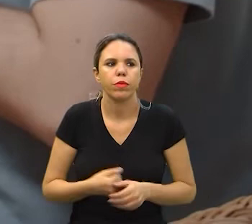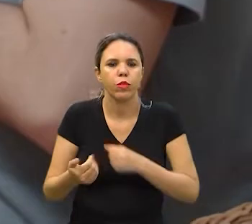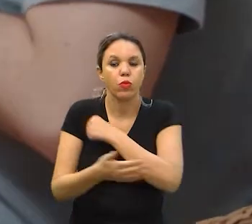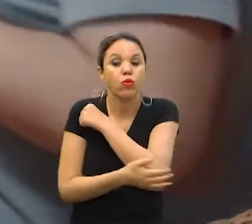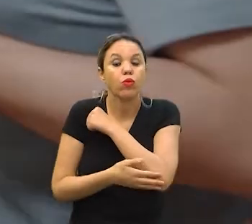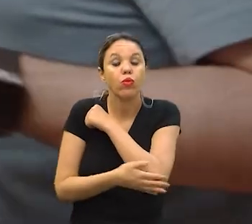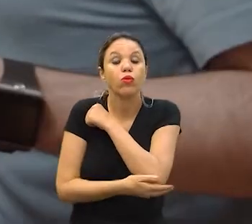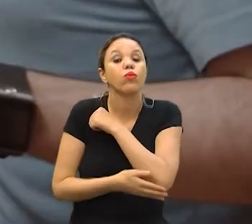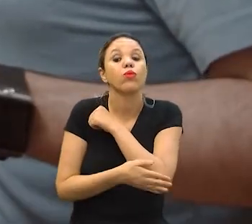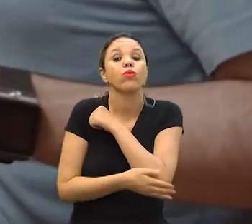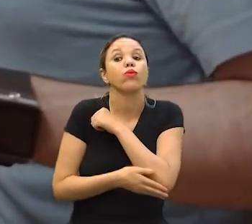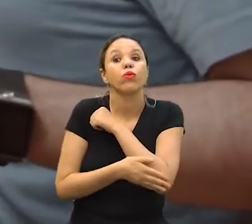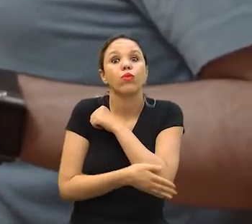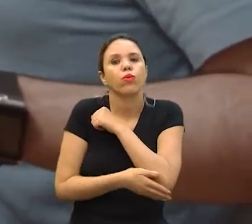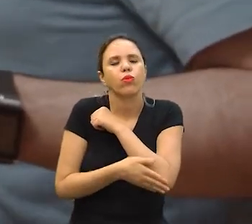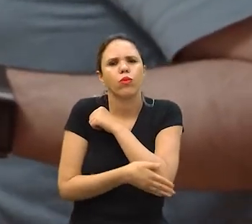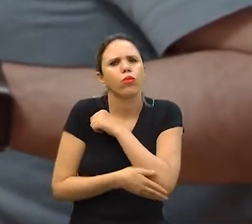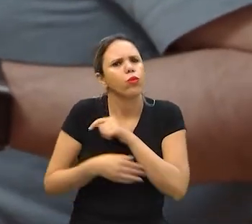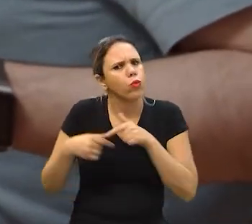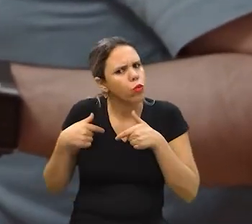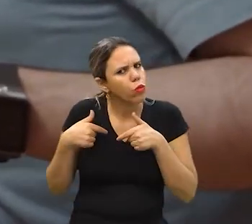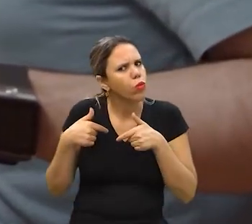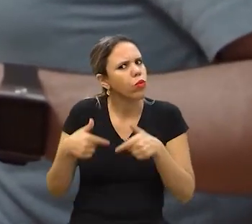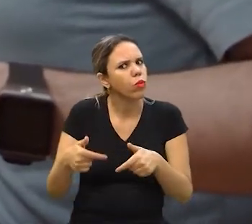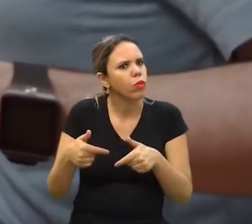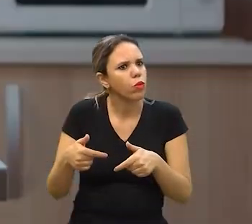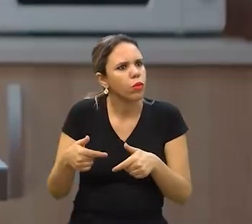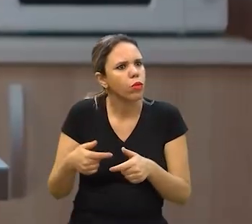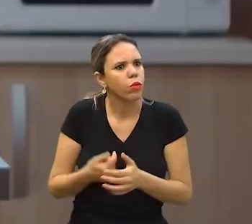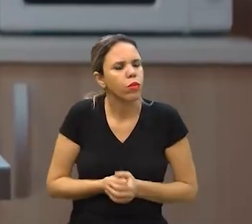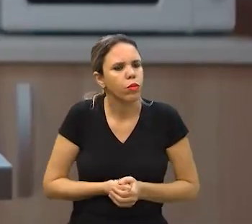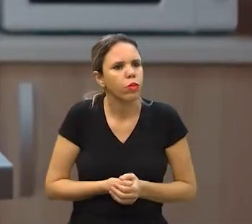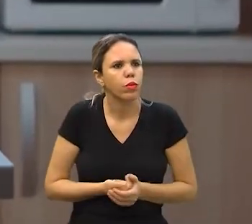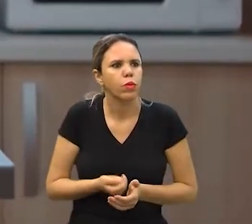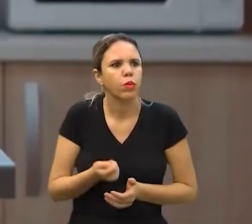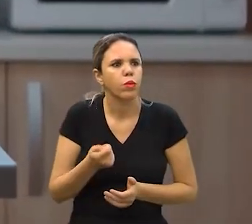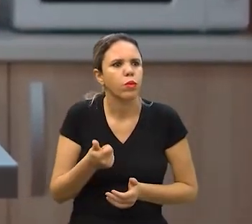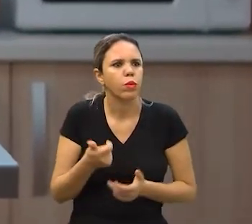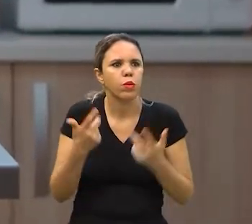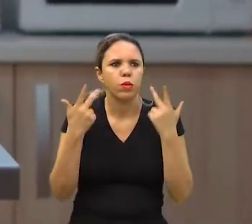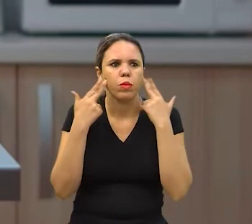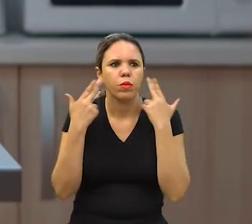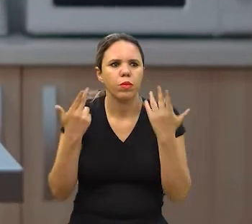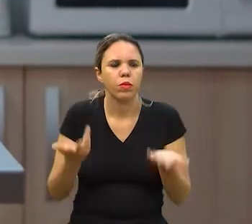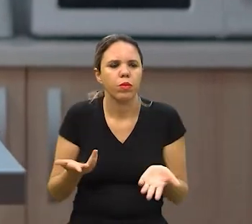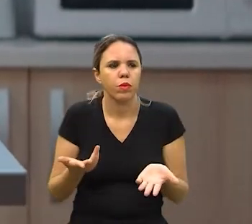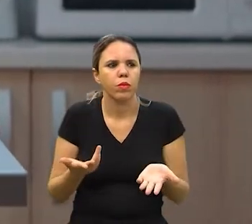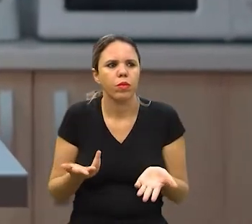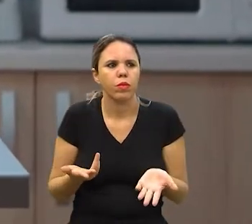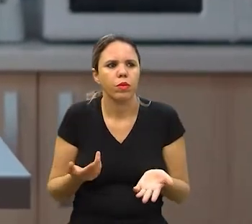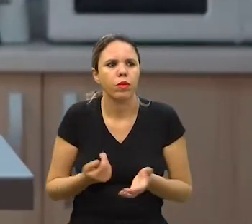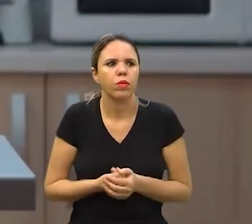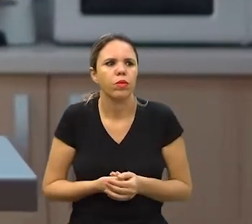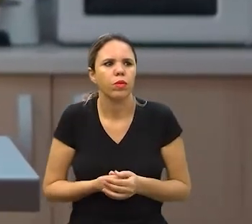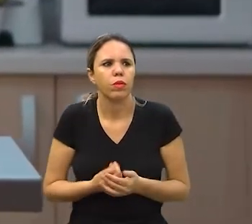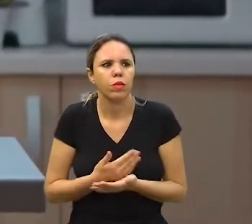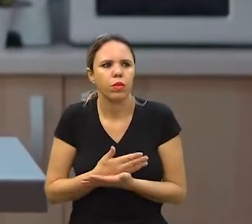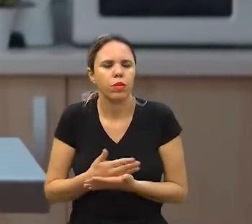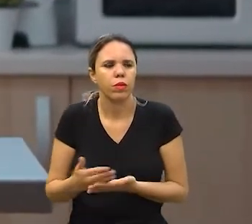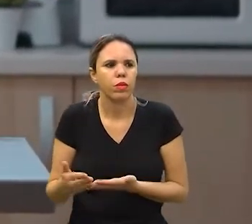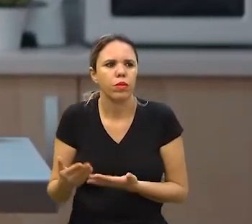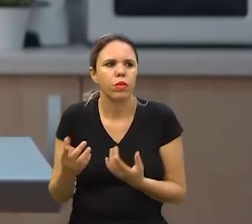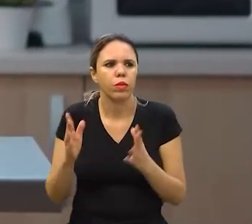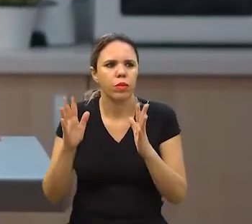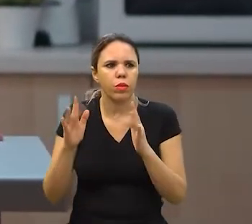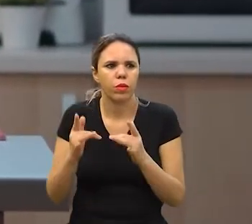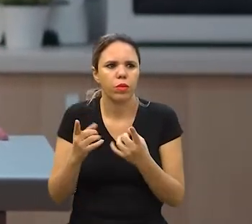o ciúme, que é uma atitude quase que natural, mas ela é natural no